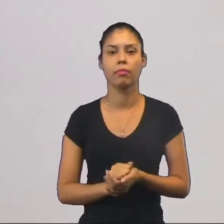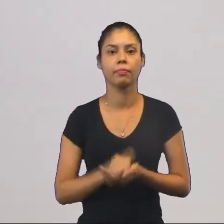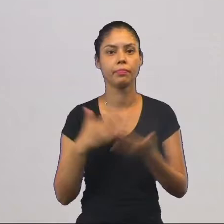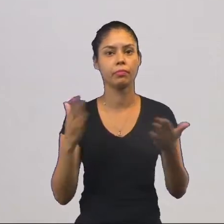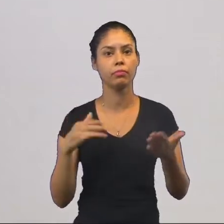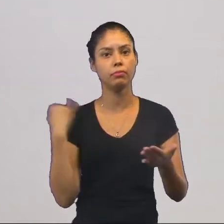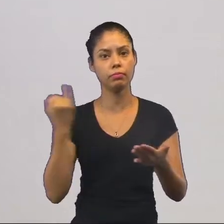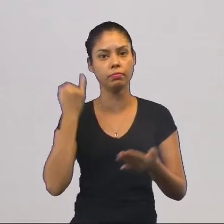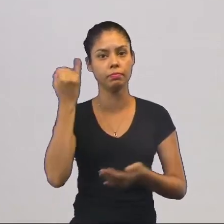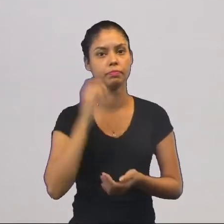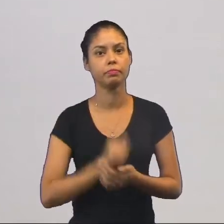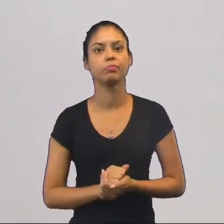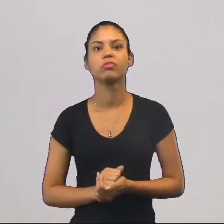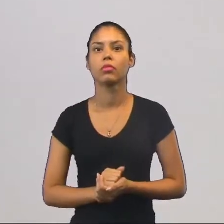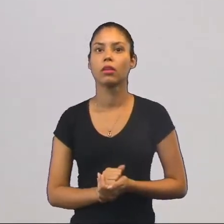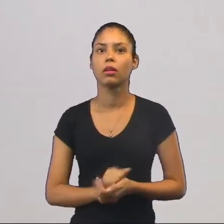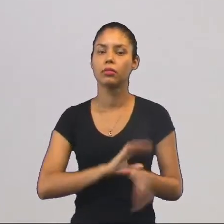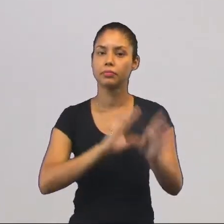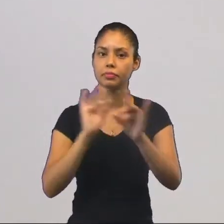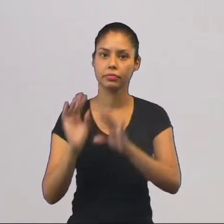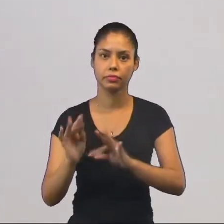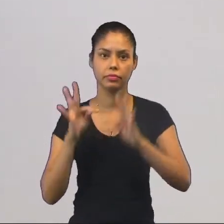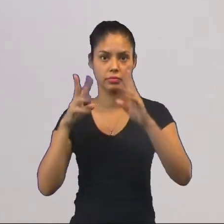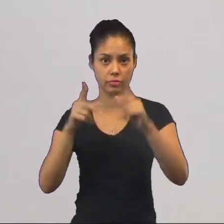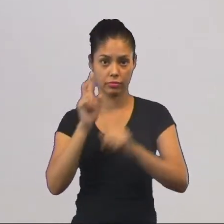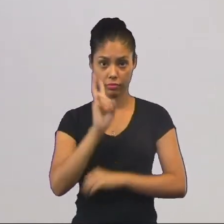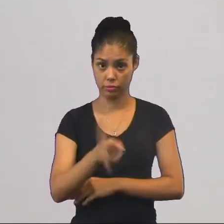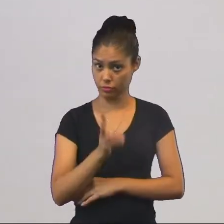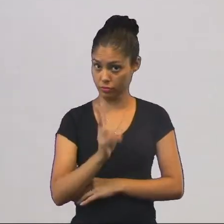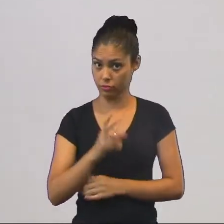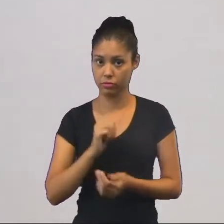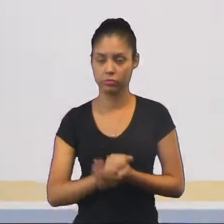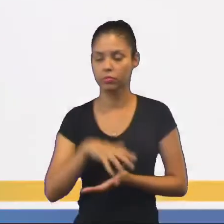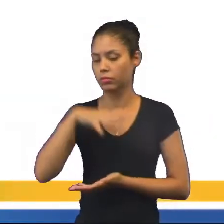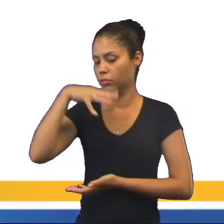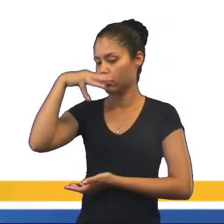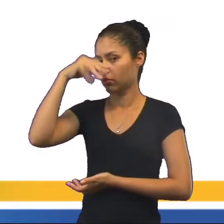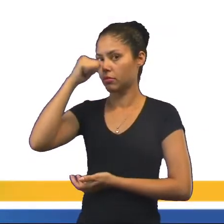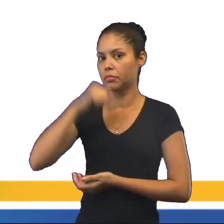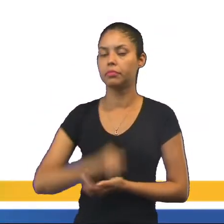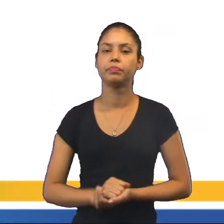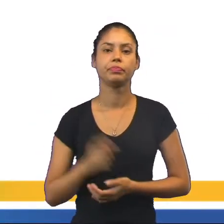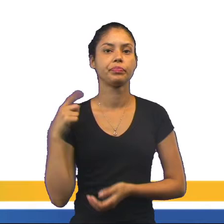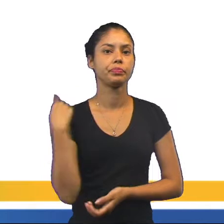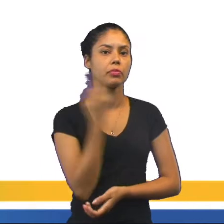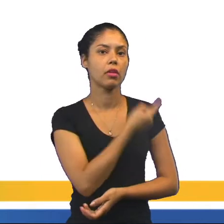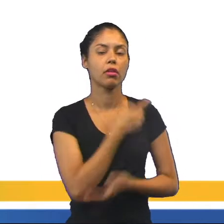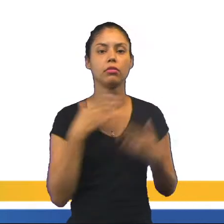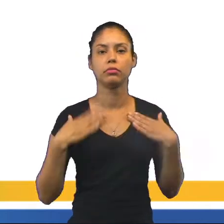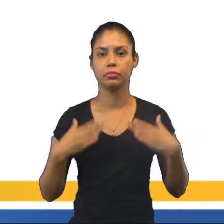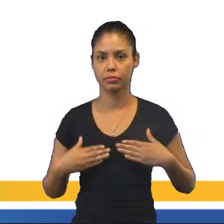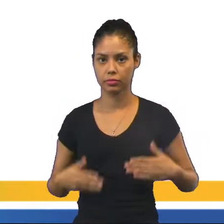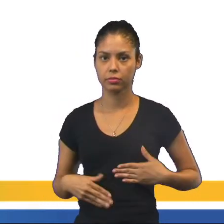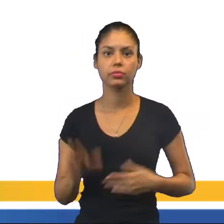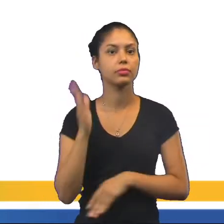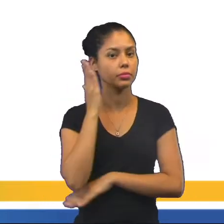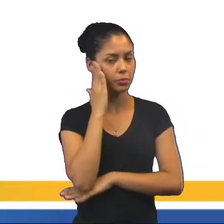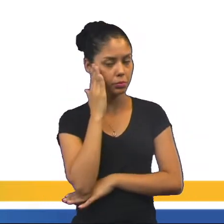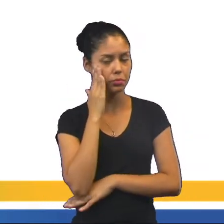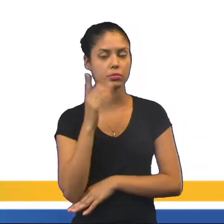Então, é importante que a gente realize a todo momento o processo de respiração para que o nosso corpo consiga,